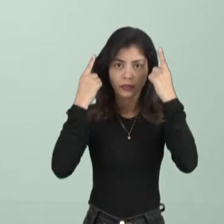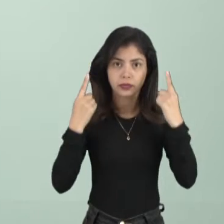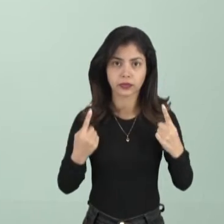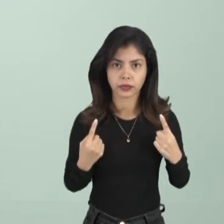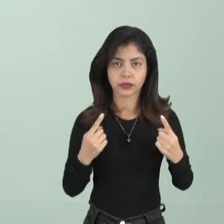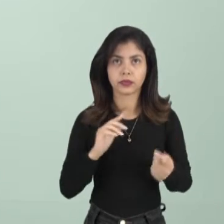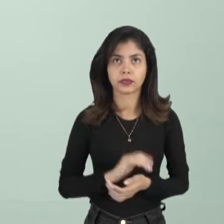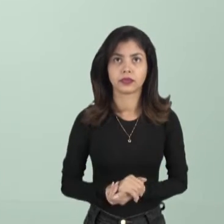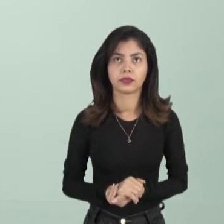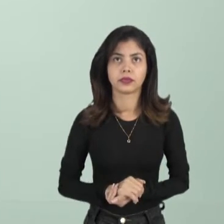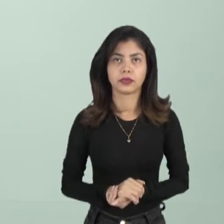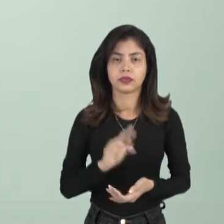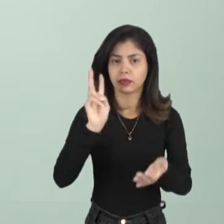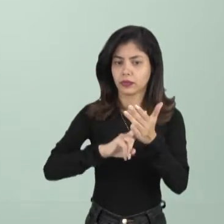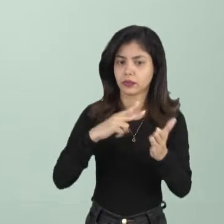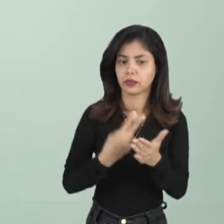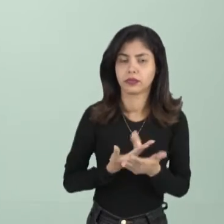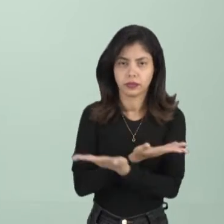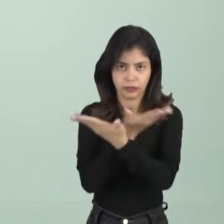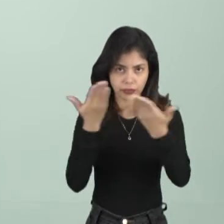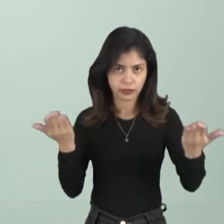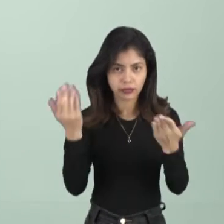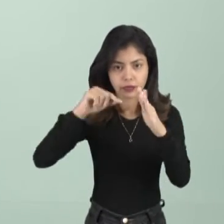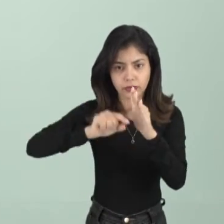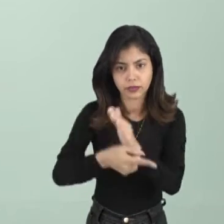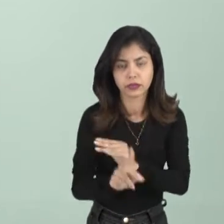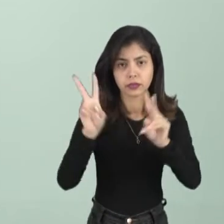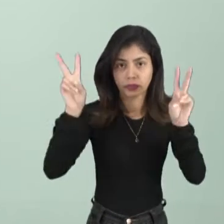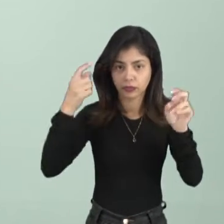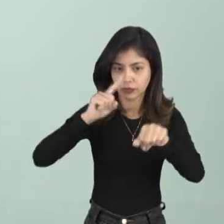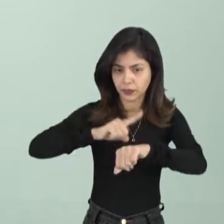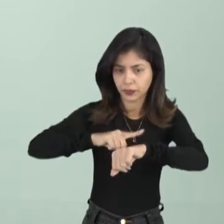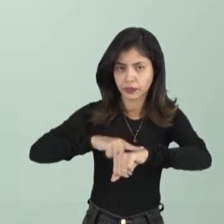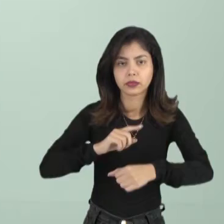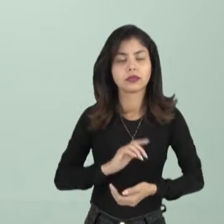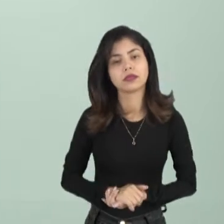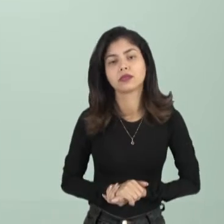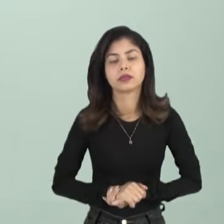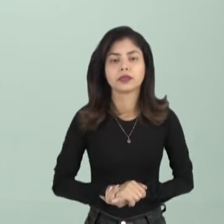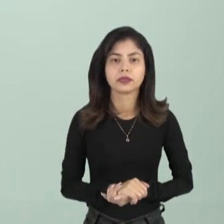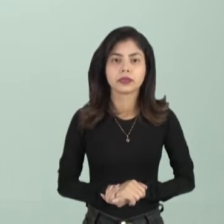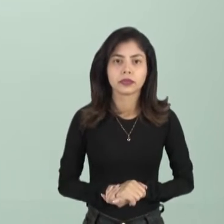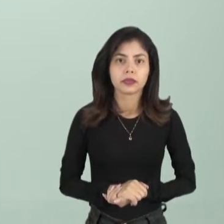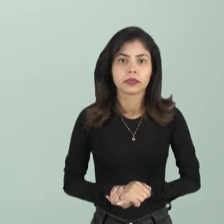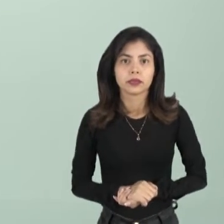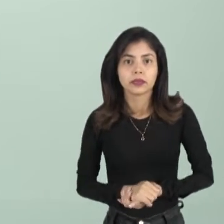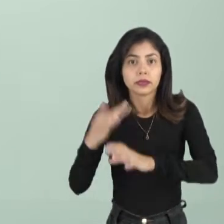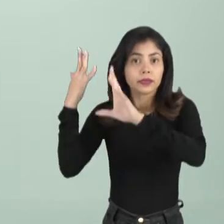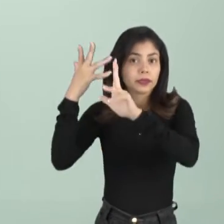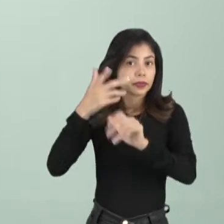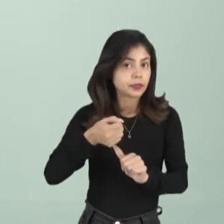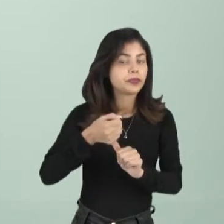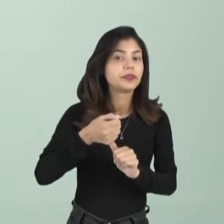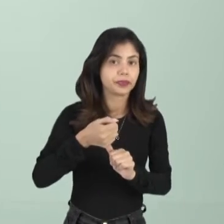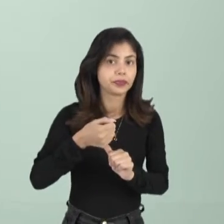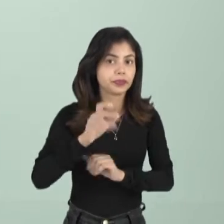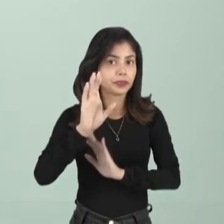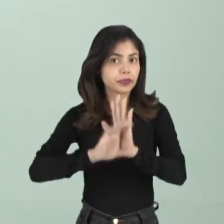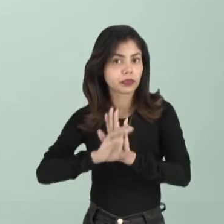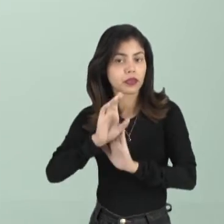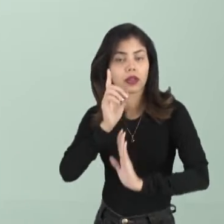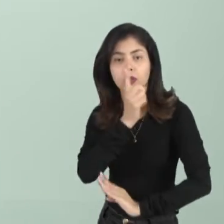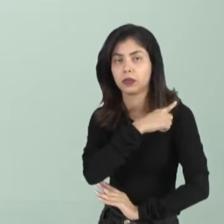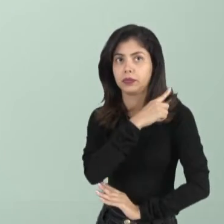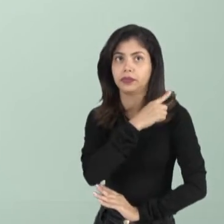máximo que eu puder, traduzir isso para vocês dentro do nosso tempo. E é uma revisão, também é um conteúdo